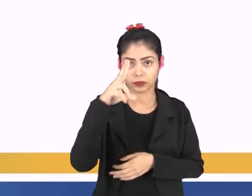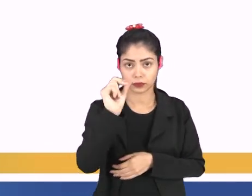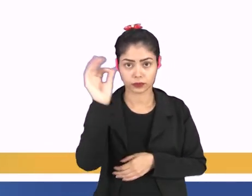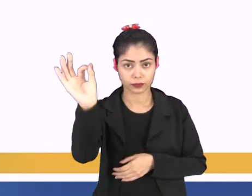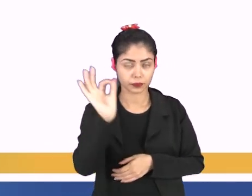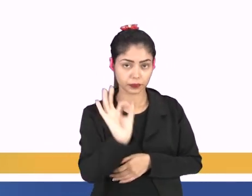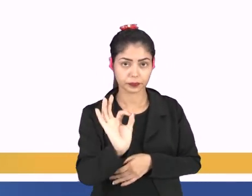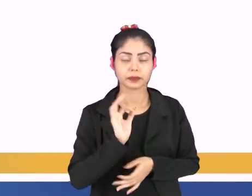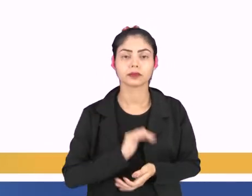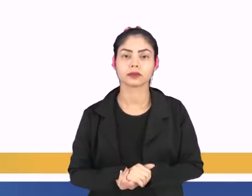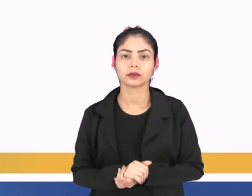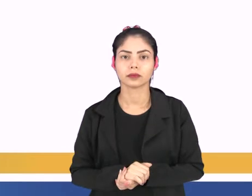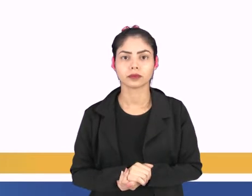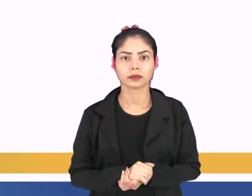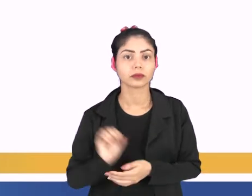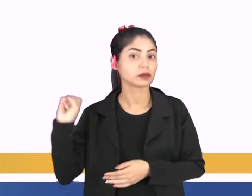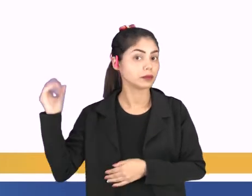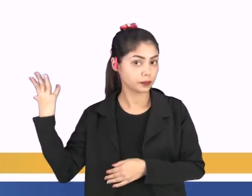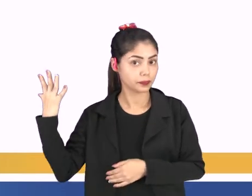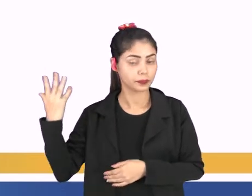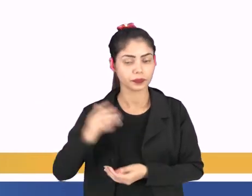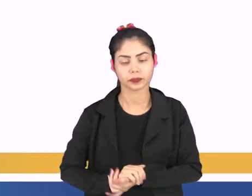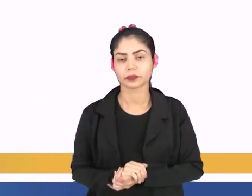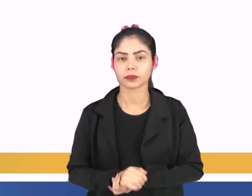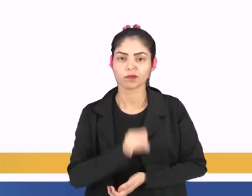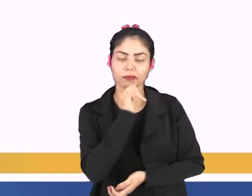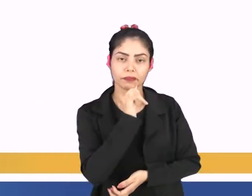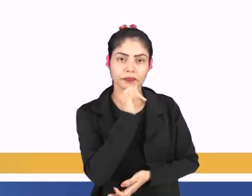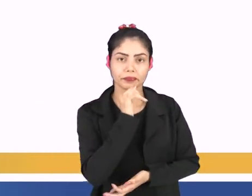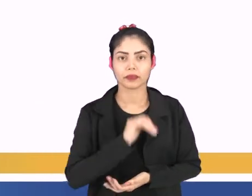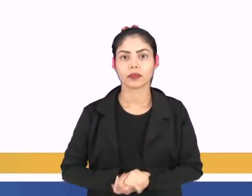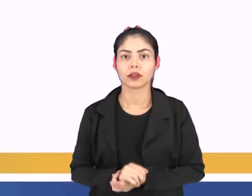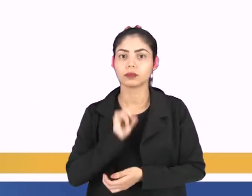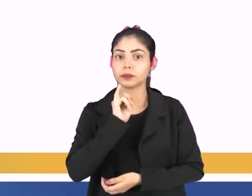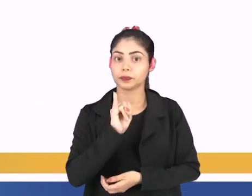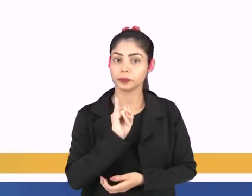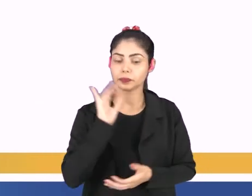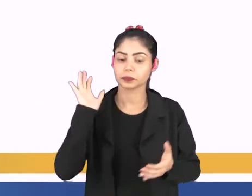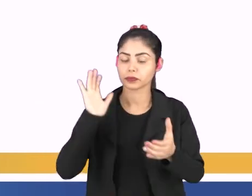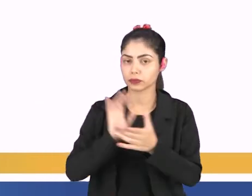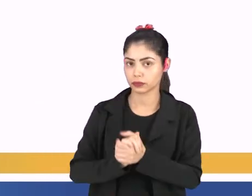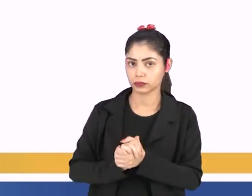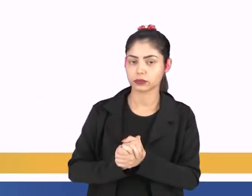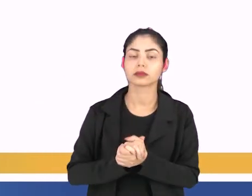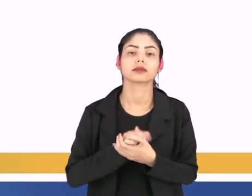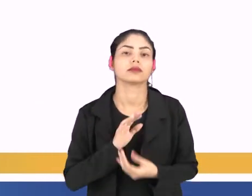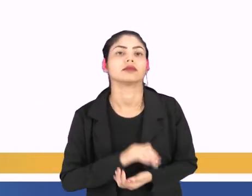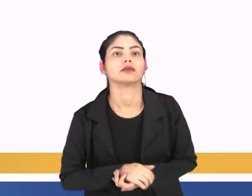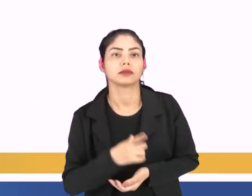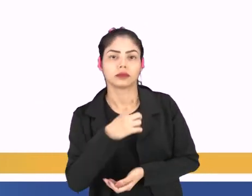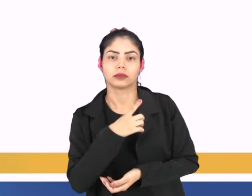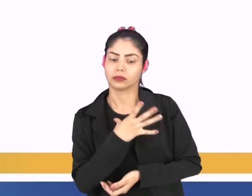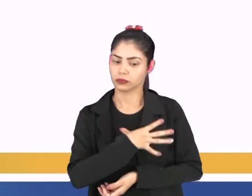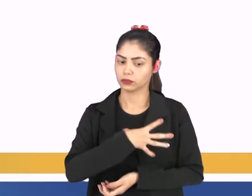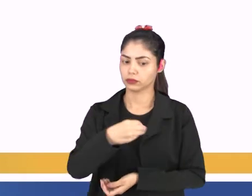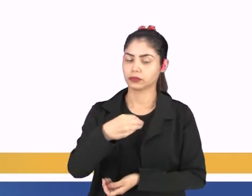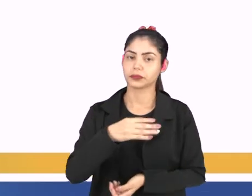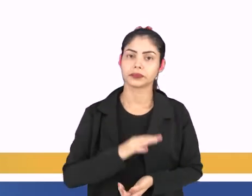50% de acontecer. Por exemplo, se um casal ele quer ter um